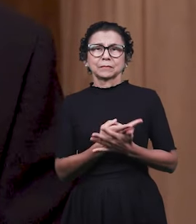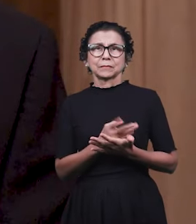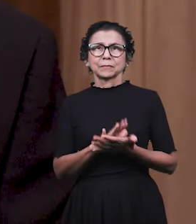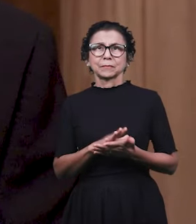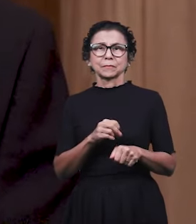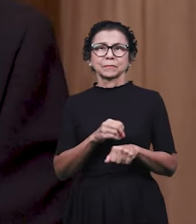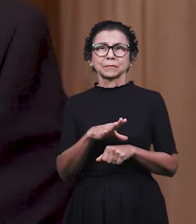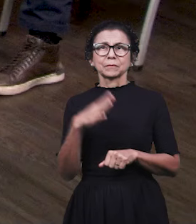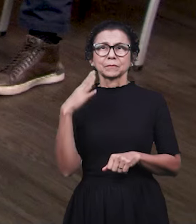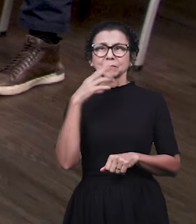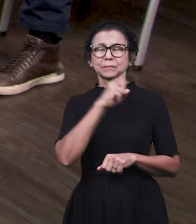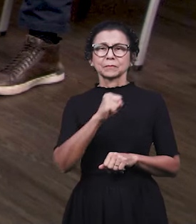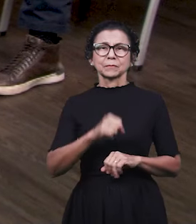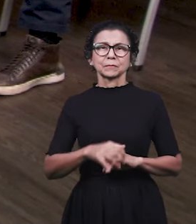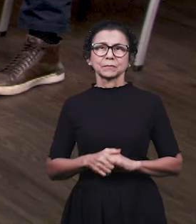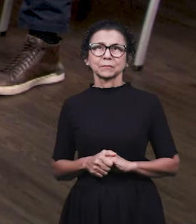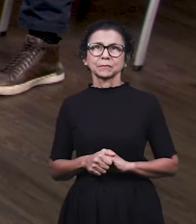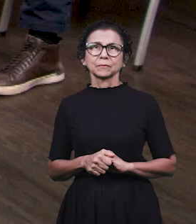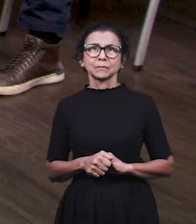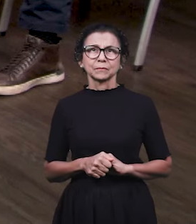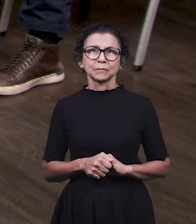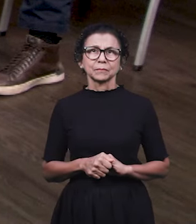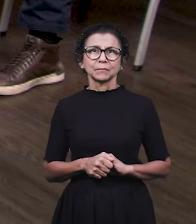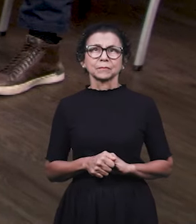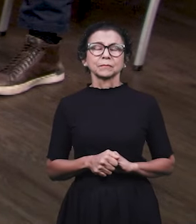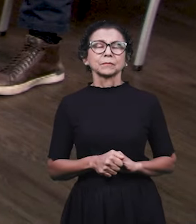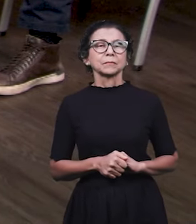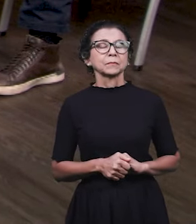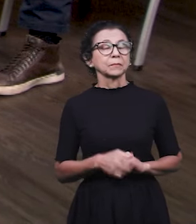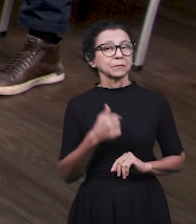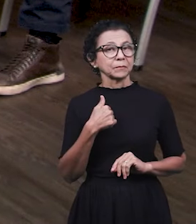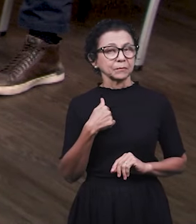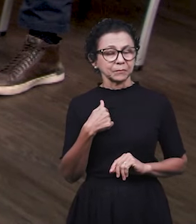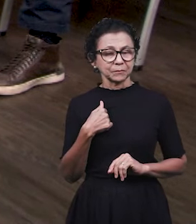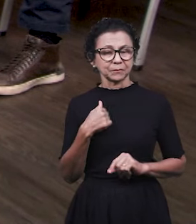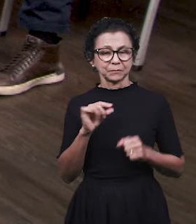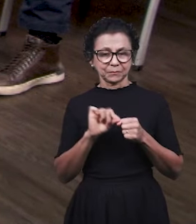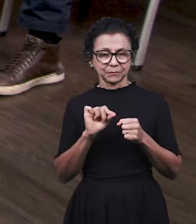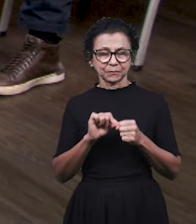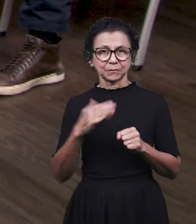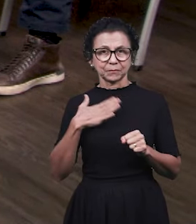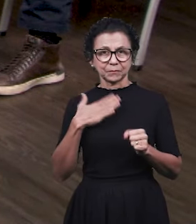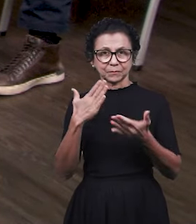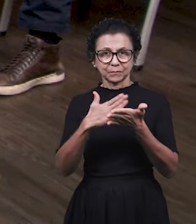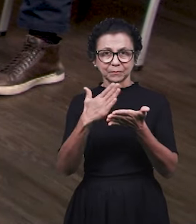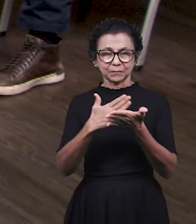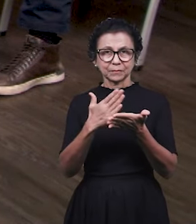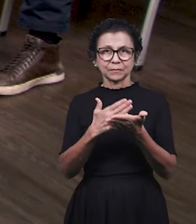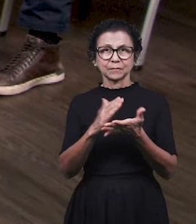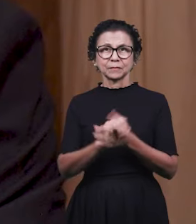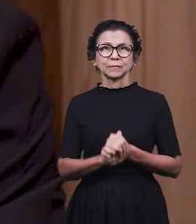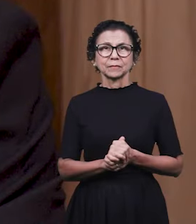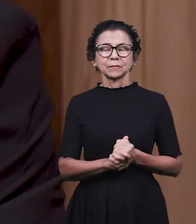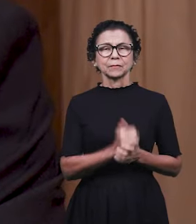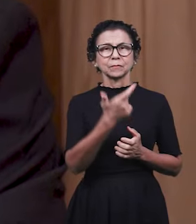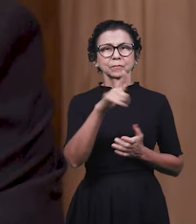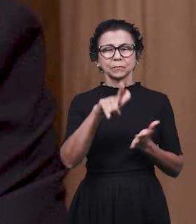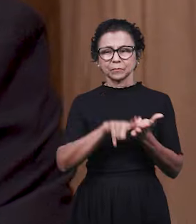de complementar é o seguinte, o que eu geralmente faço. Eu tenho o meu caderno tradicional e tenho a folha